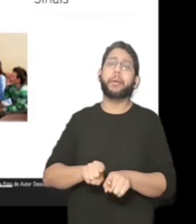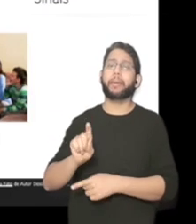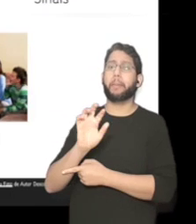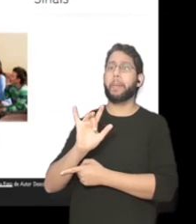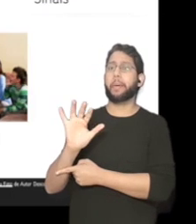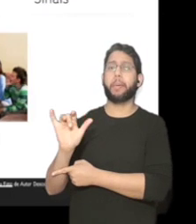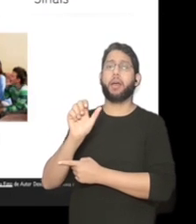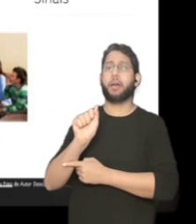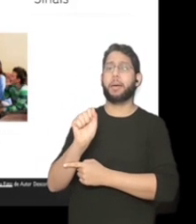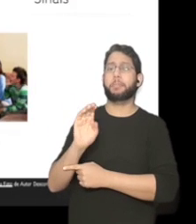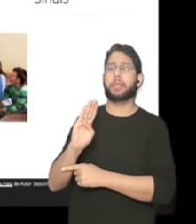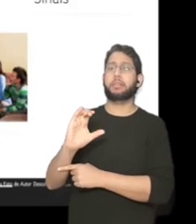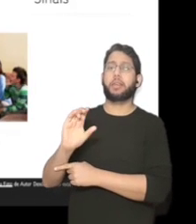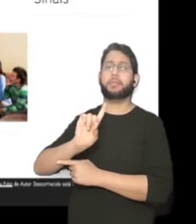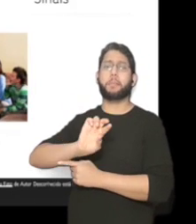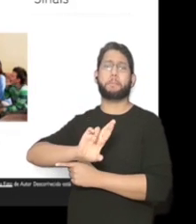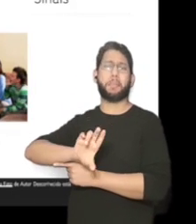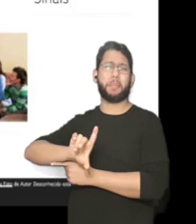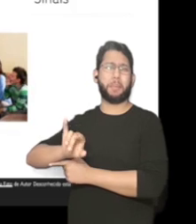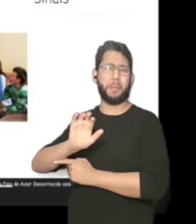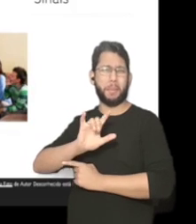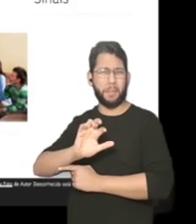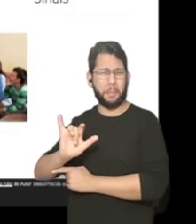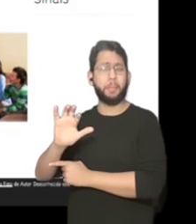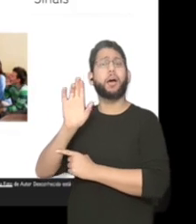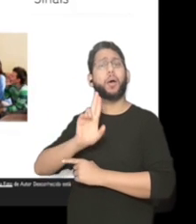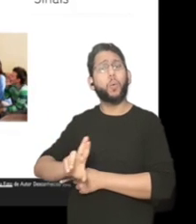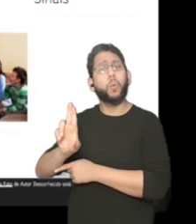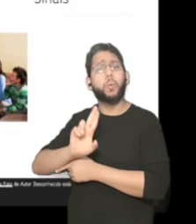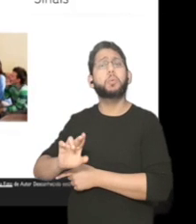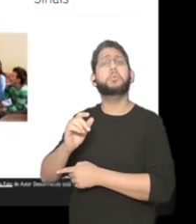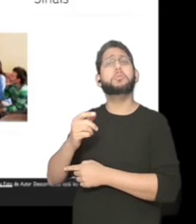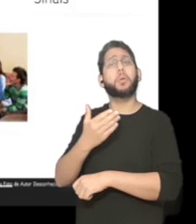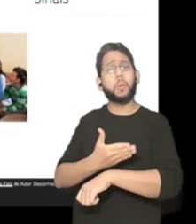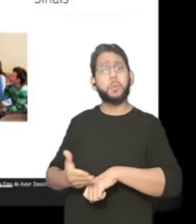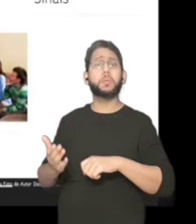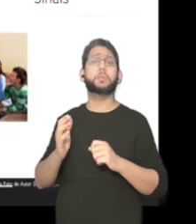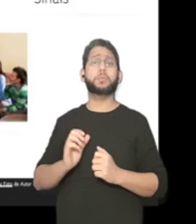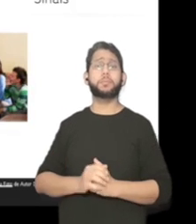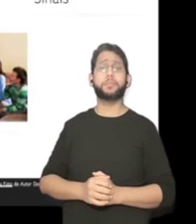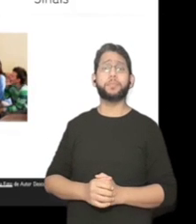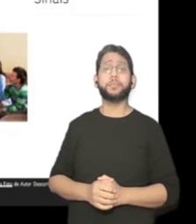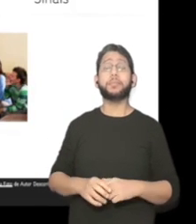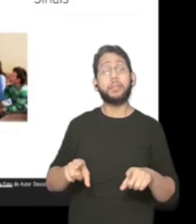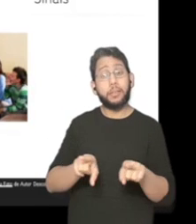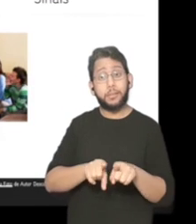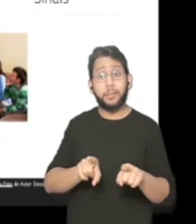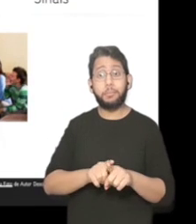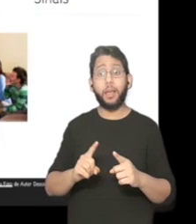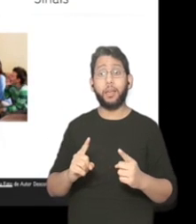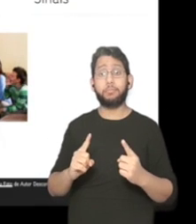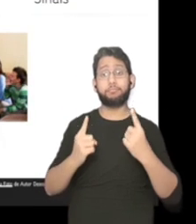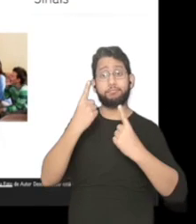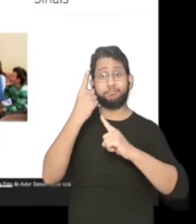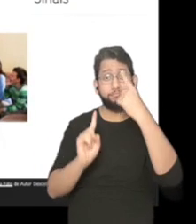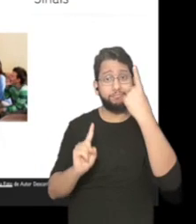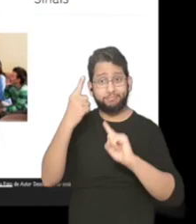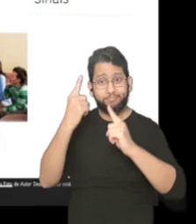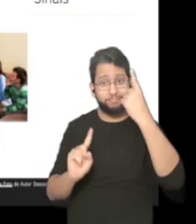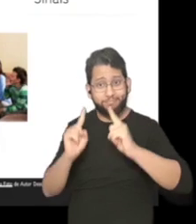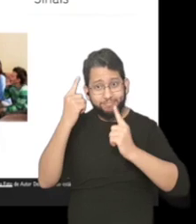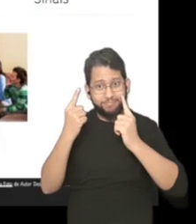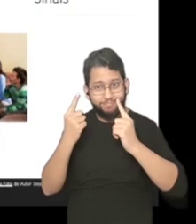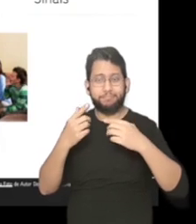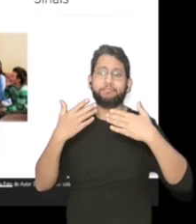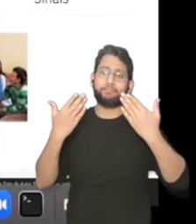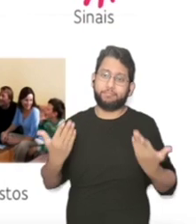O alfabeto manual ou datilologia, que a gente aprendeu que é a mesma coisa, né? Alfabeto manual, datilologia, alfabeto digital, enfim. E